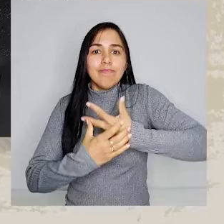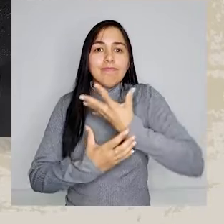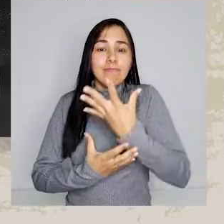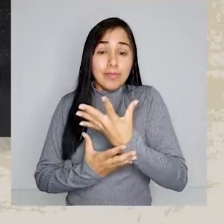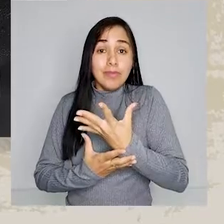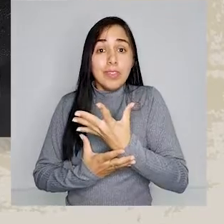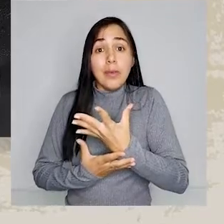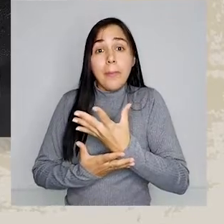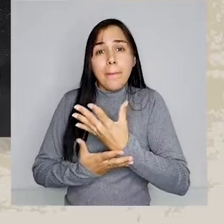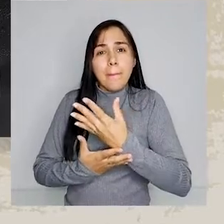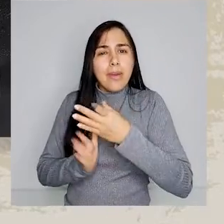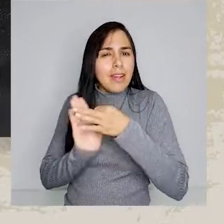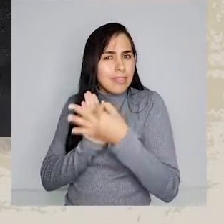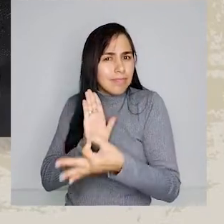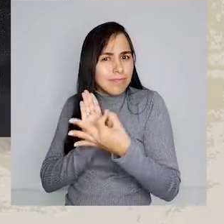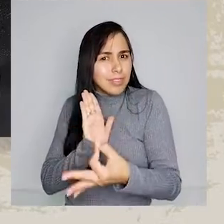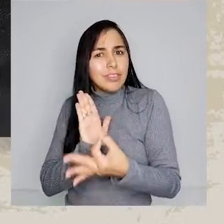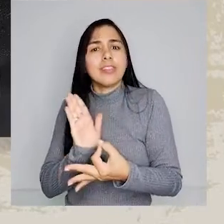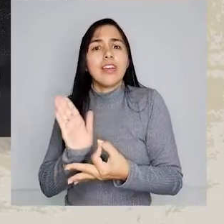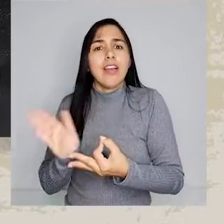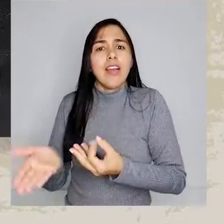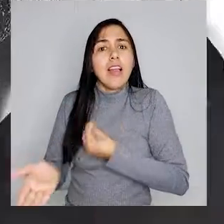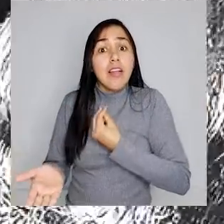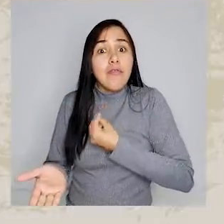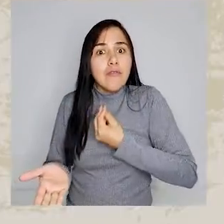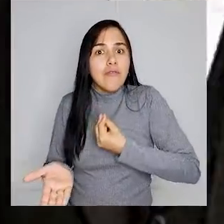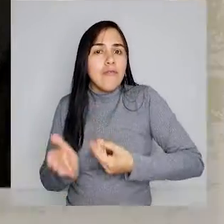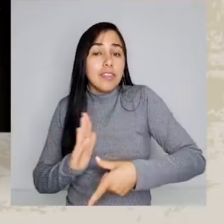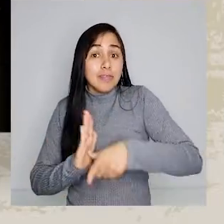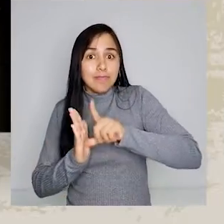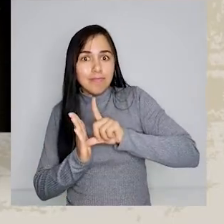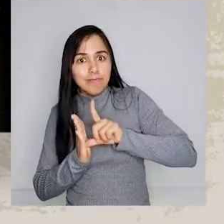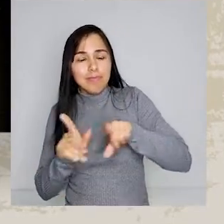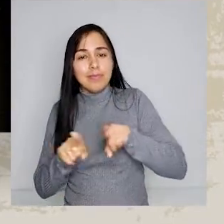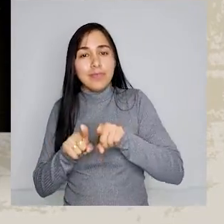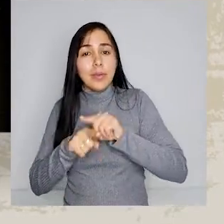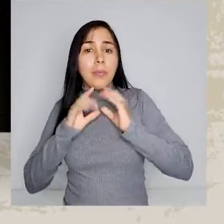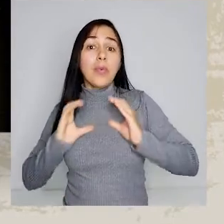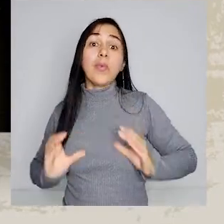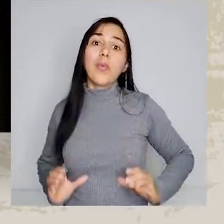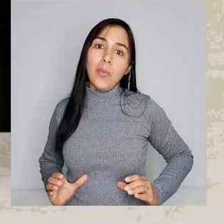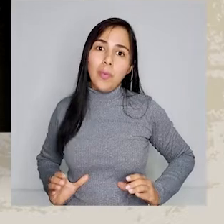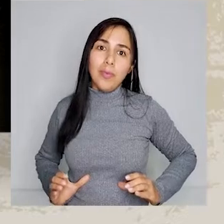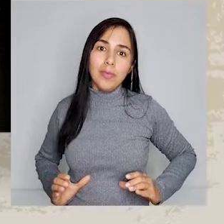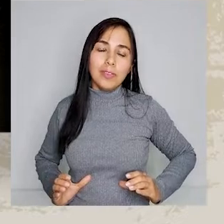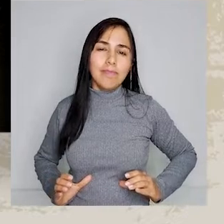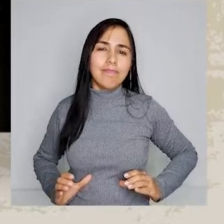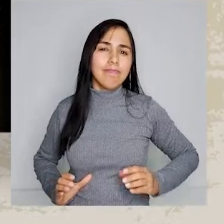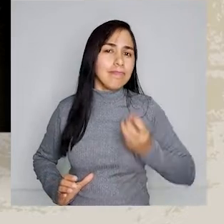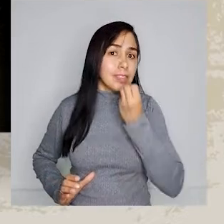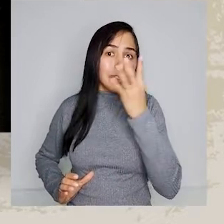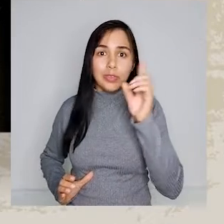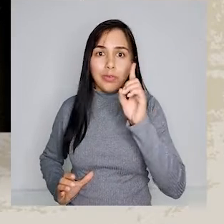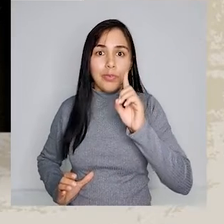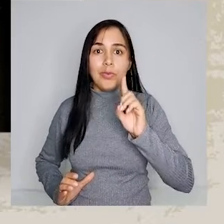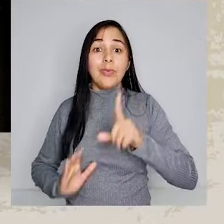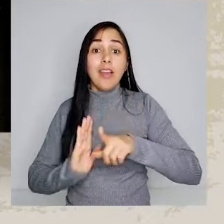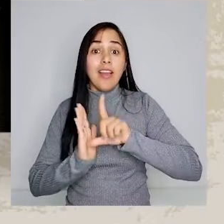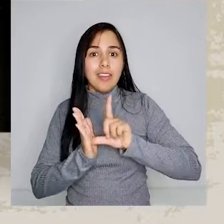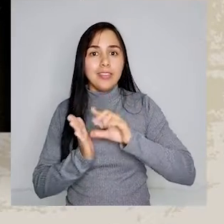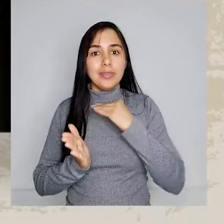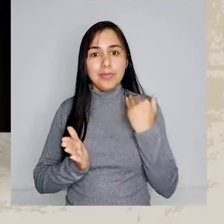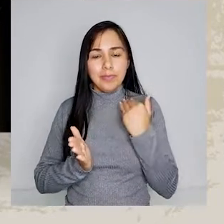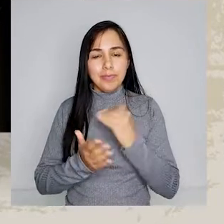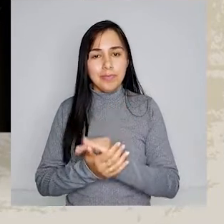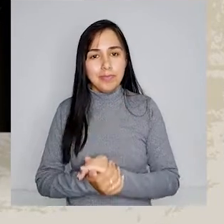viveu e criticar também suas próprias condutas, que foram, na maioria das vezes, medíocres.